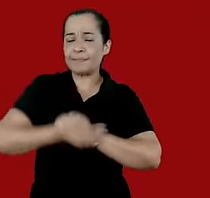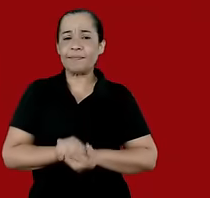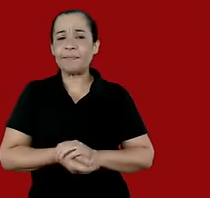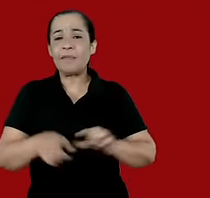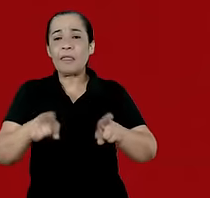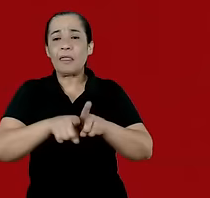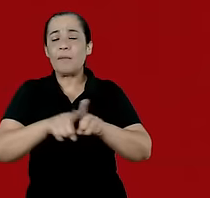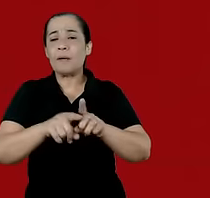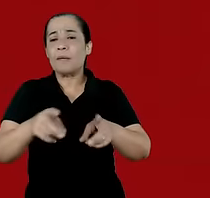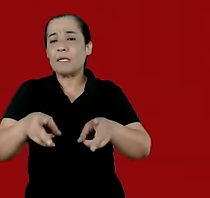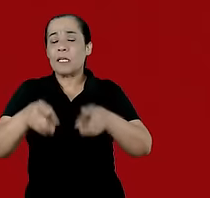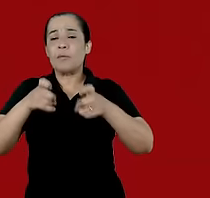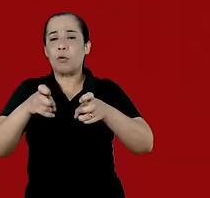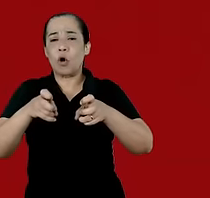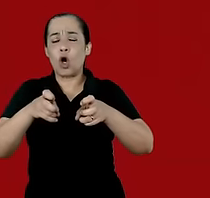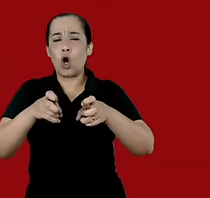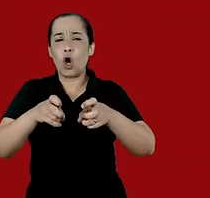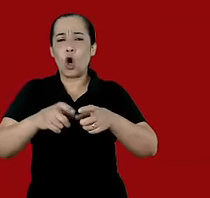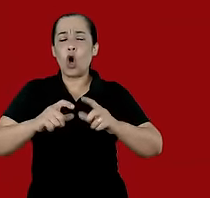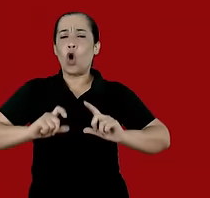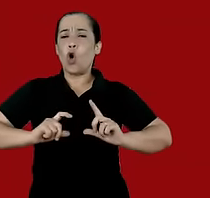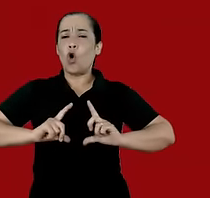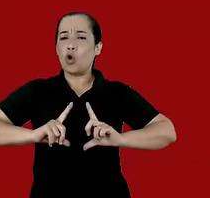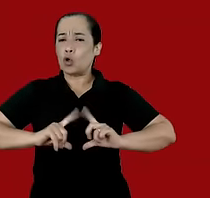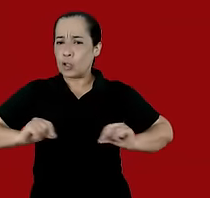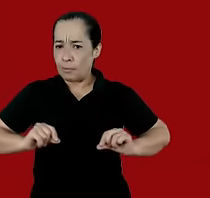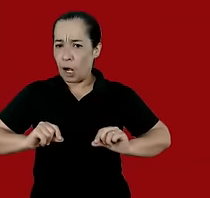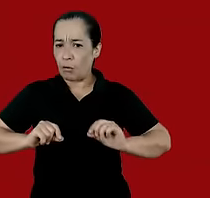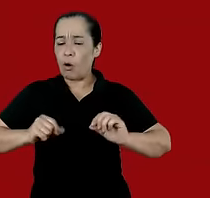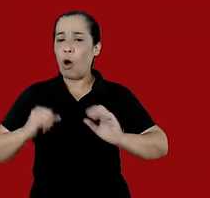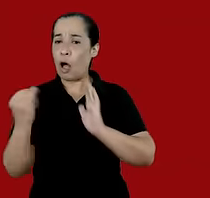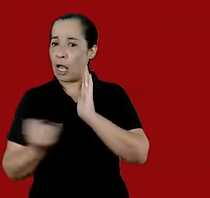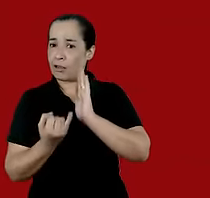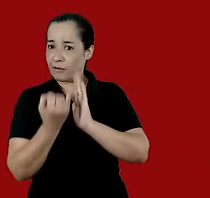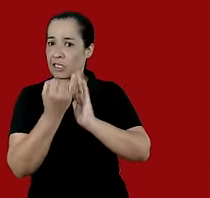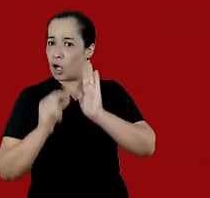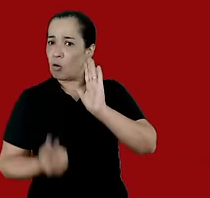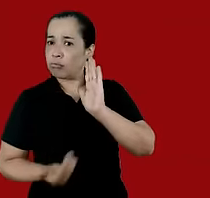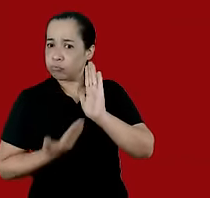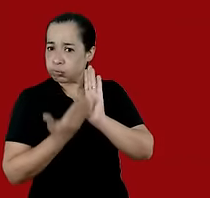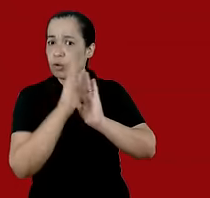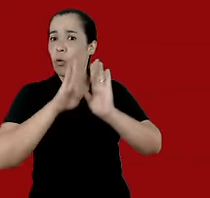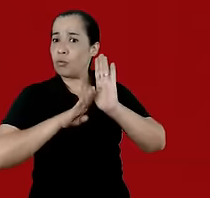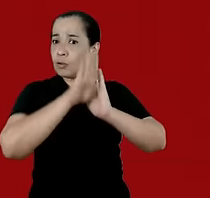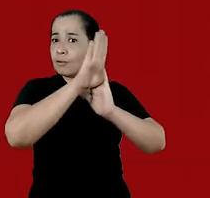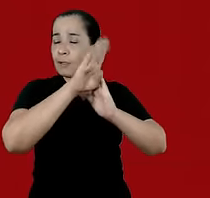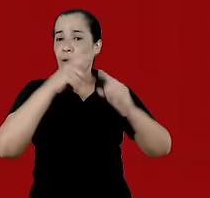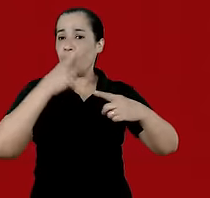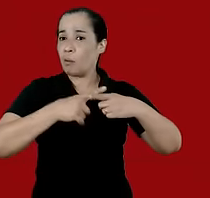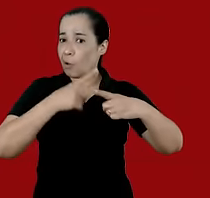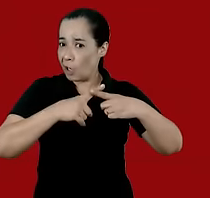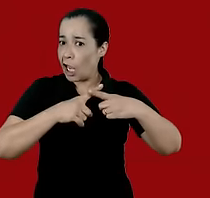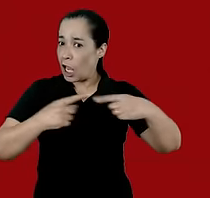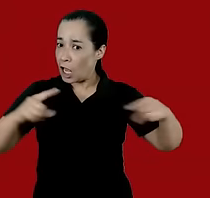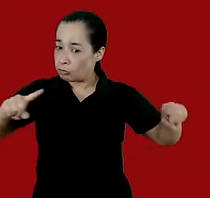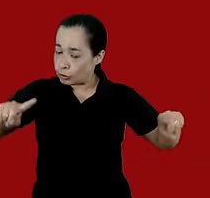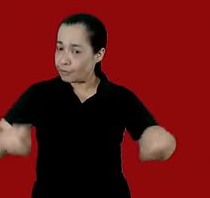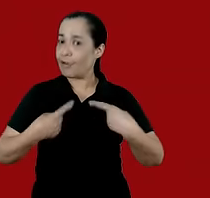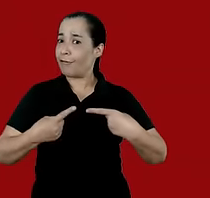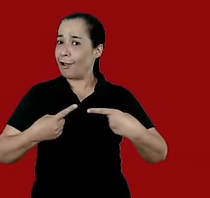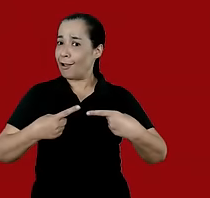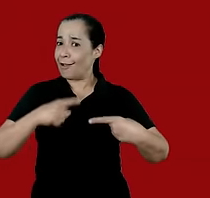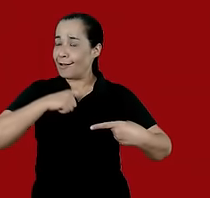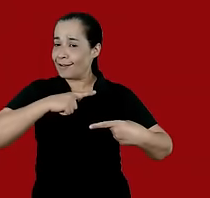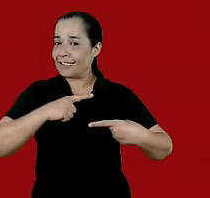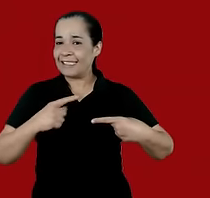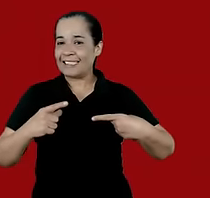inflação no Japão que voltou né que subiu e tem até até foi comemorado né por eles porque a inflação era um desafio trazer a inflação para meta de